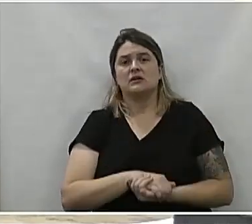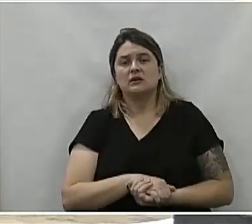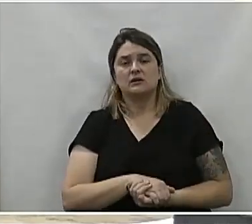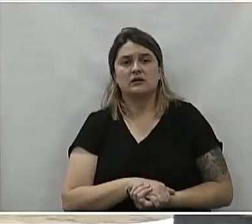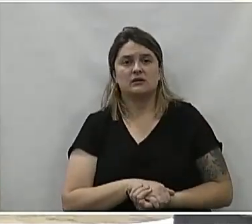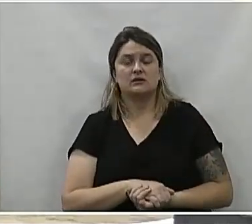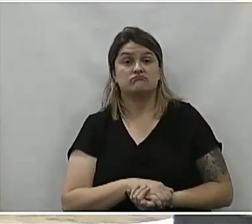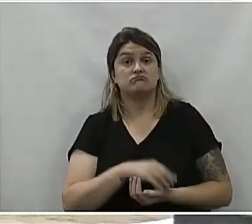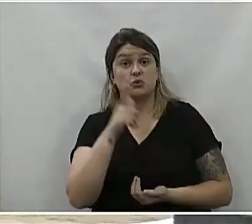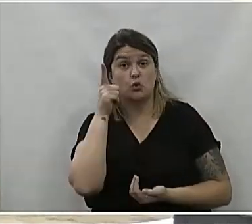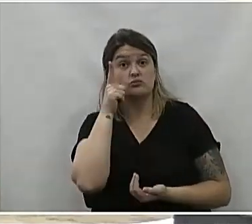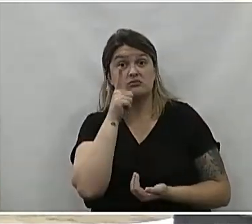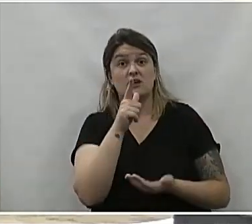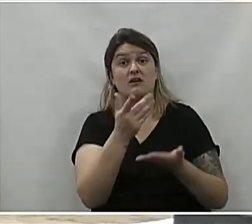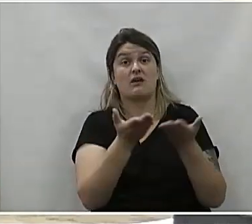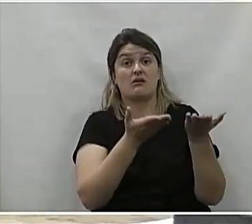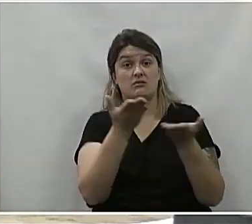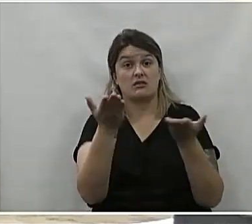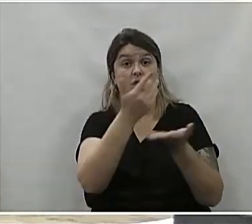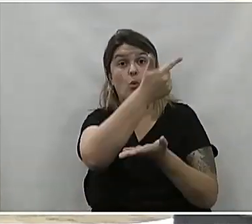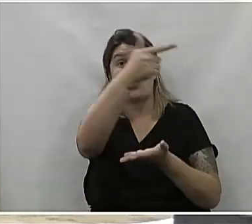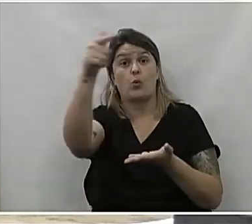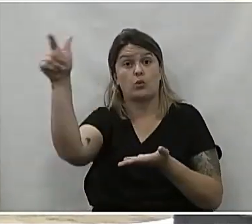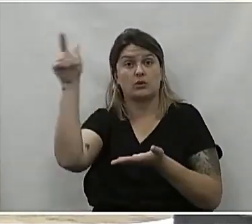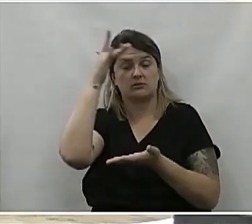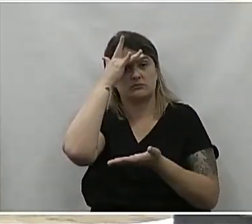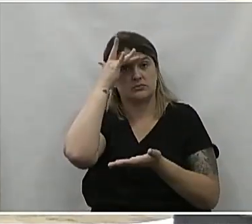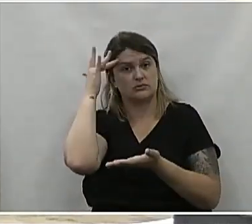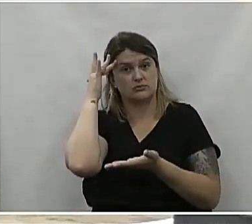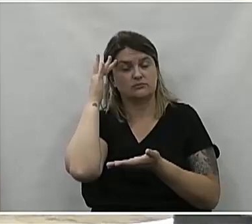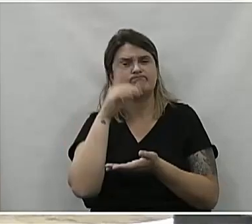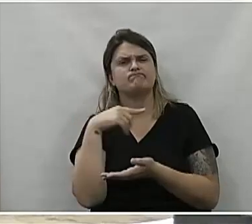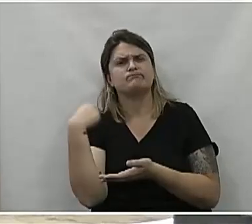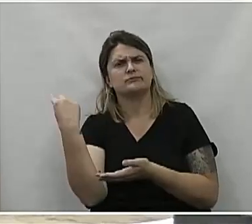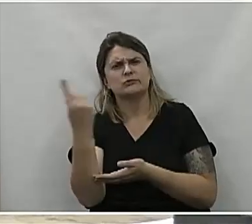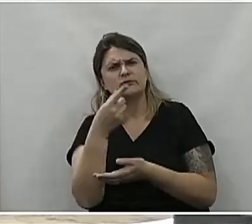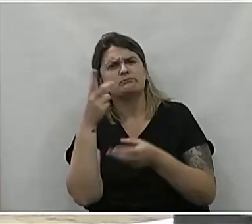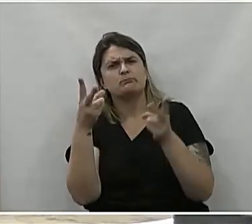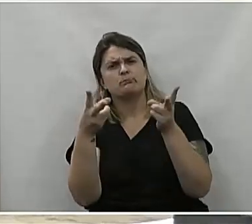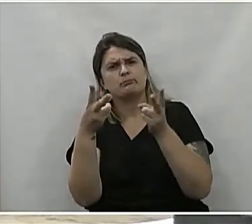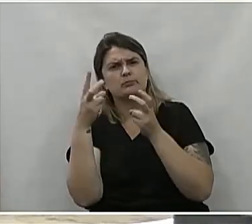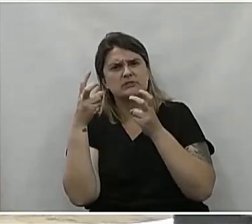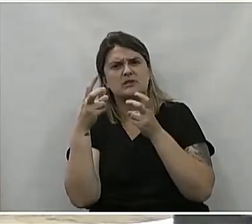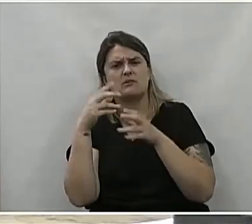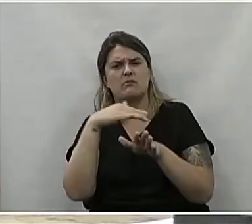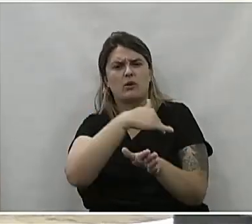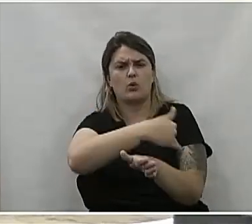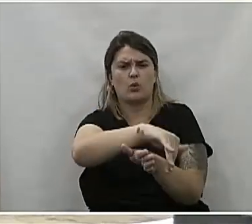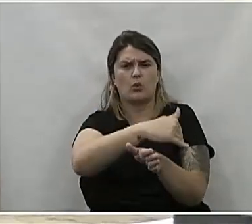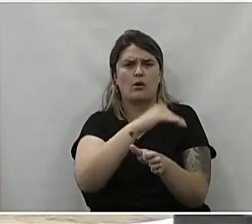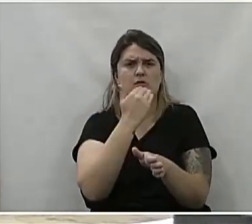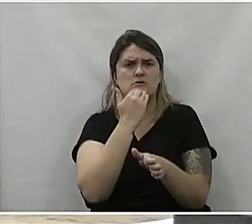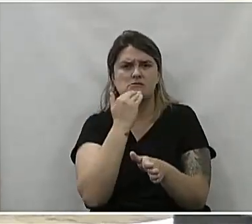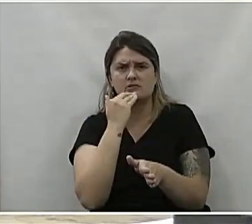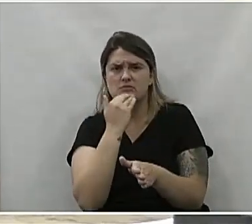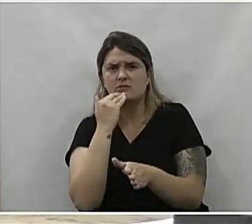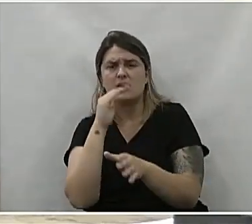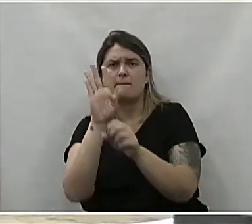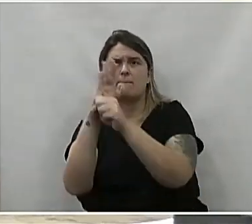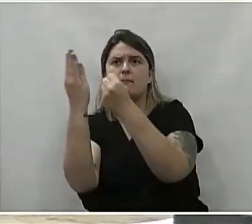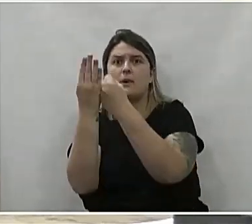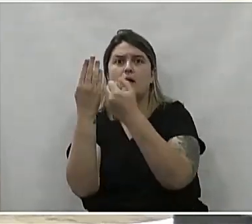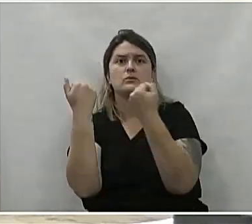Que consegue Atender Os munícipes A gente vê Os buracos Na cidade Os bairros